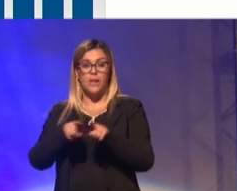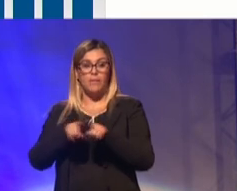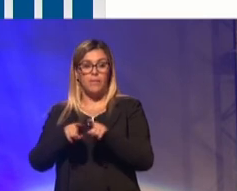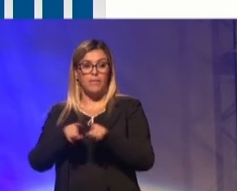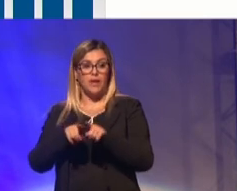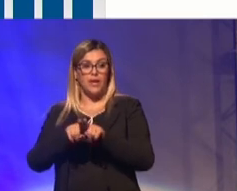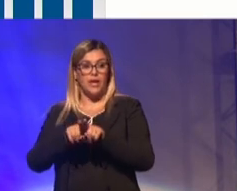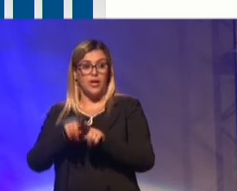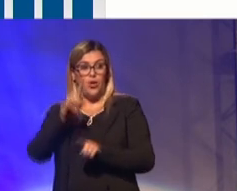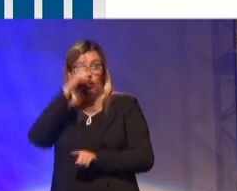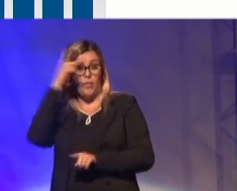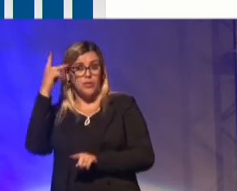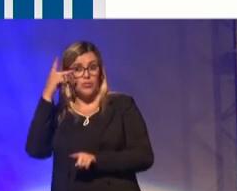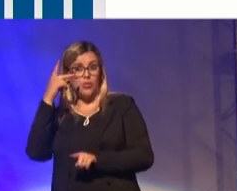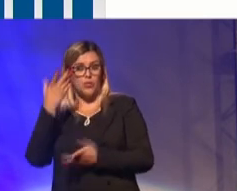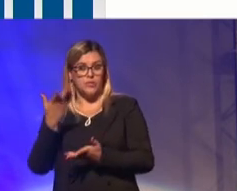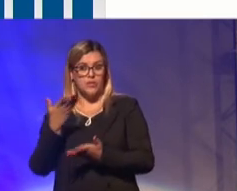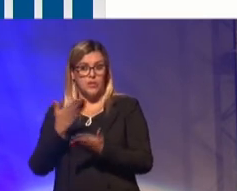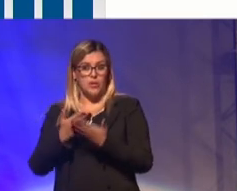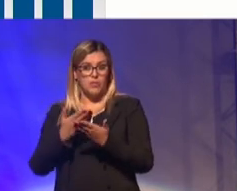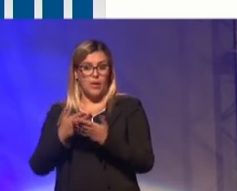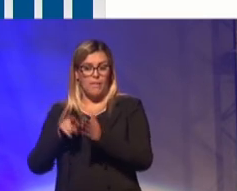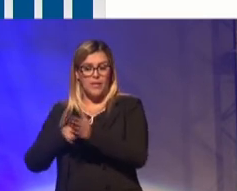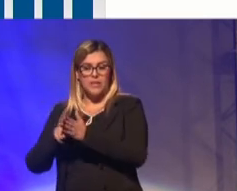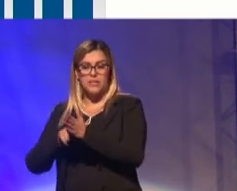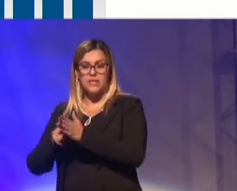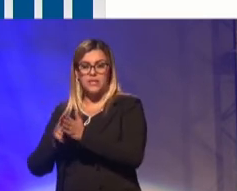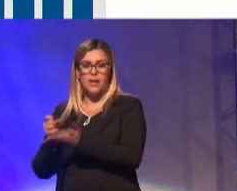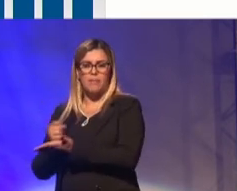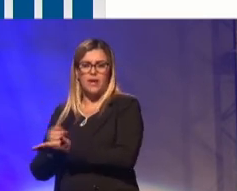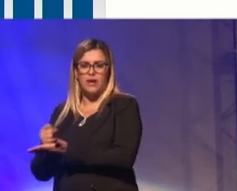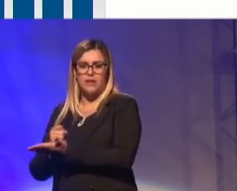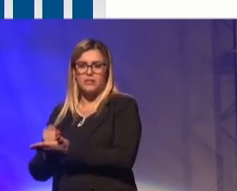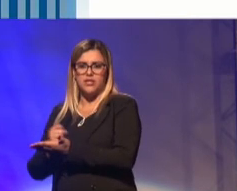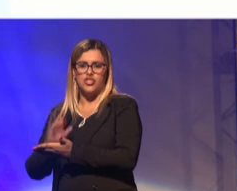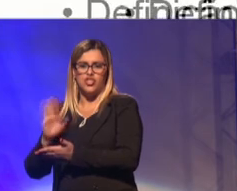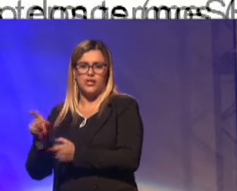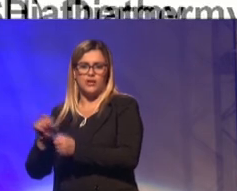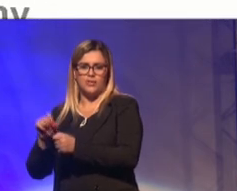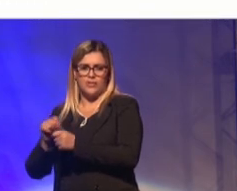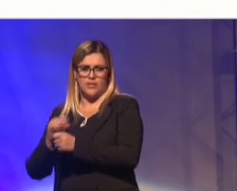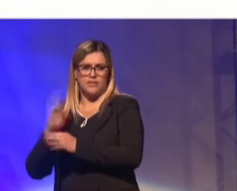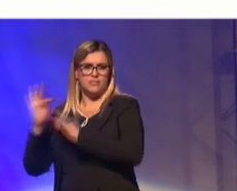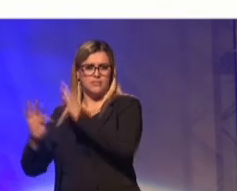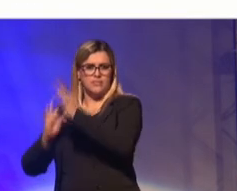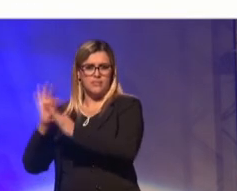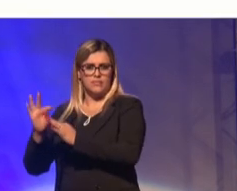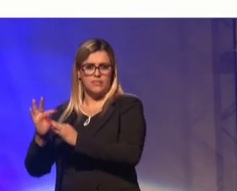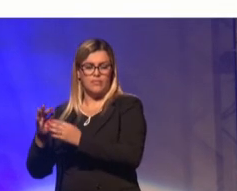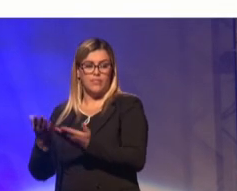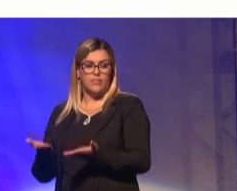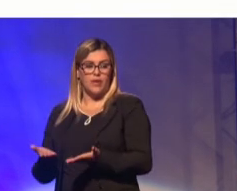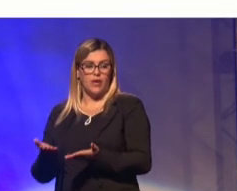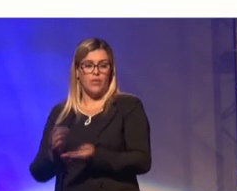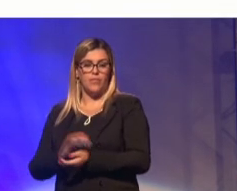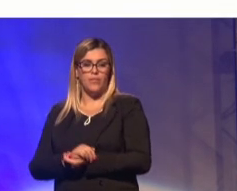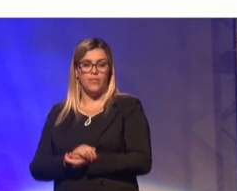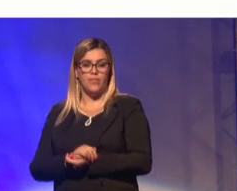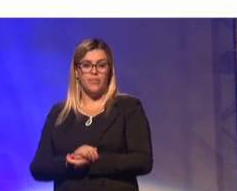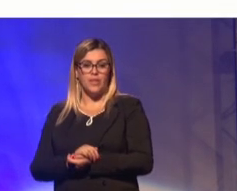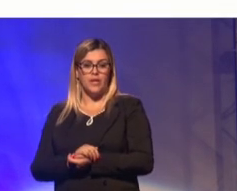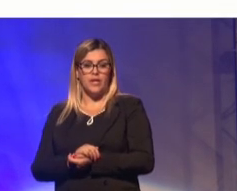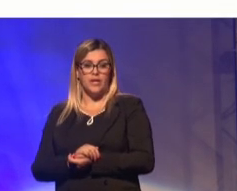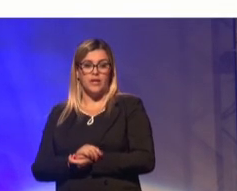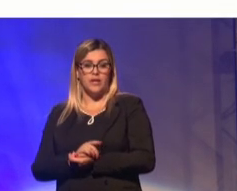realizados com humanos, porque a parte do estudo da pesquisa básica a gente já passou, né? Bom, outro tema,